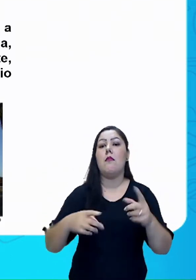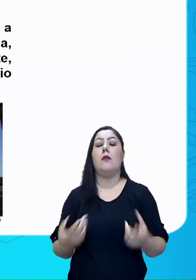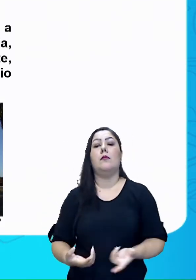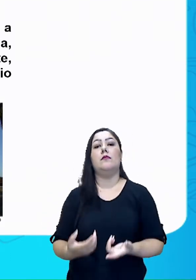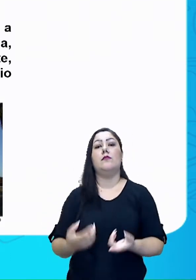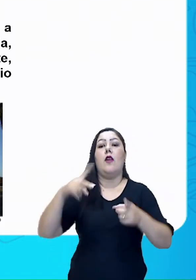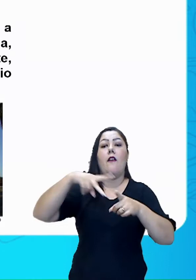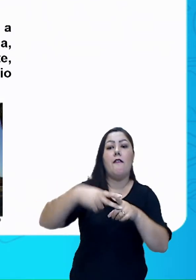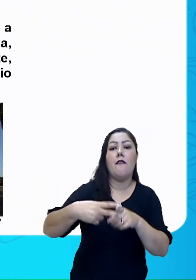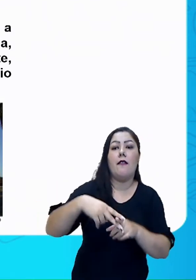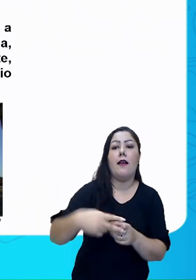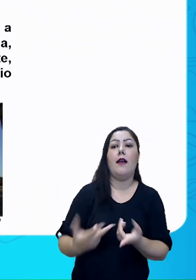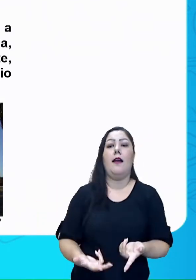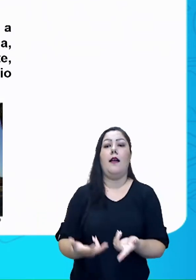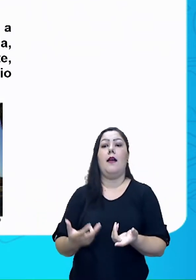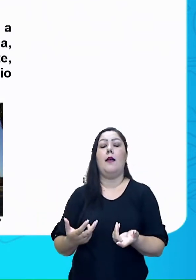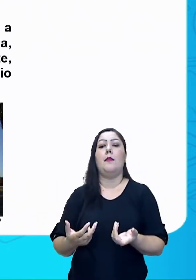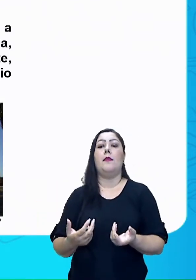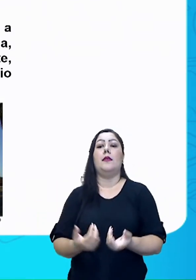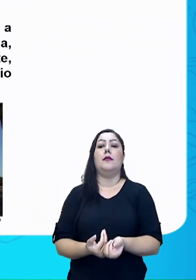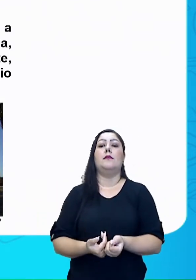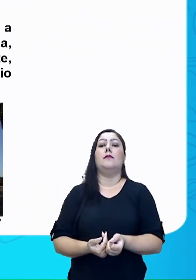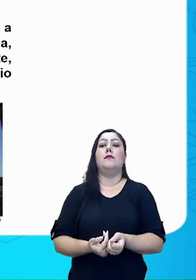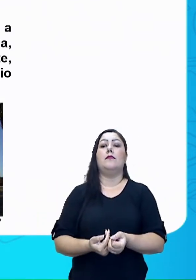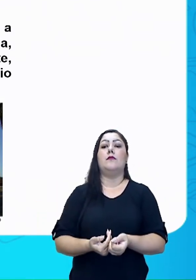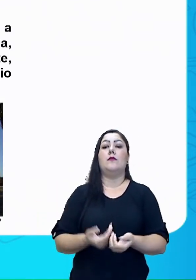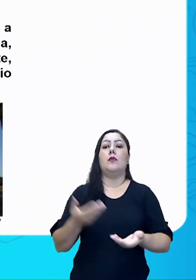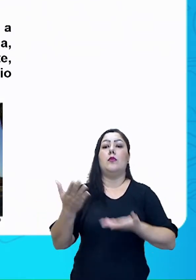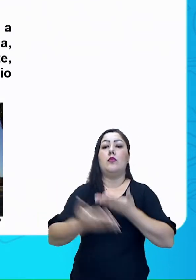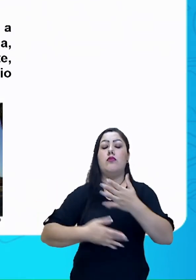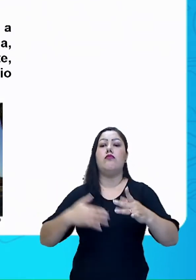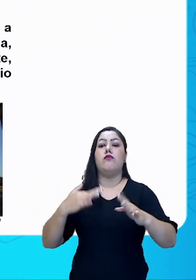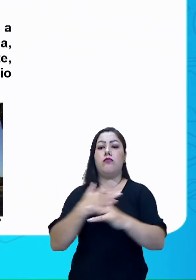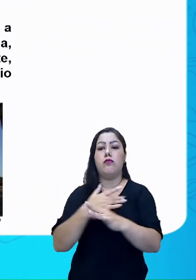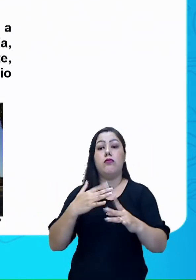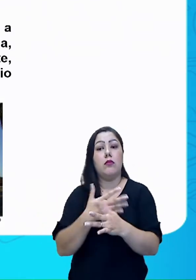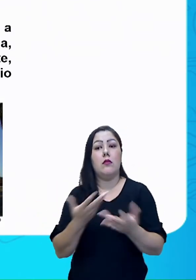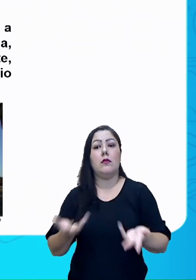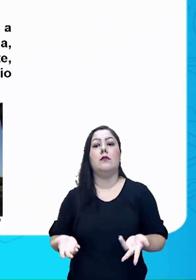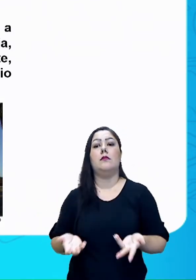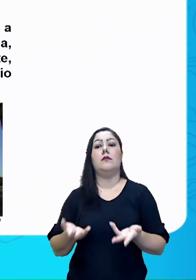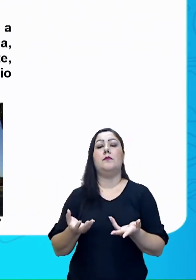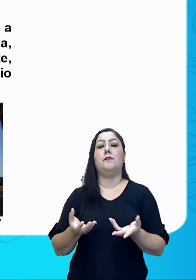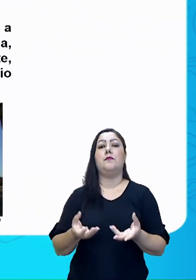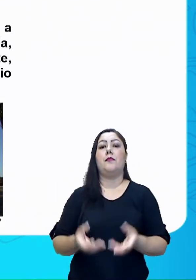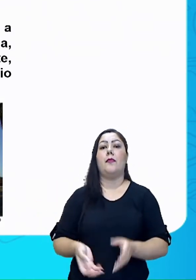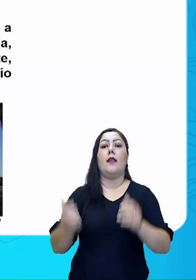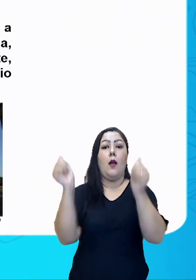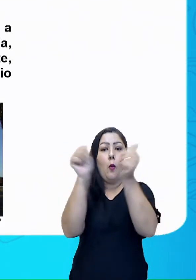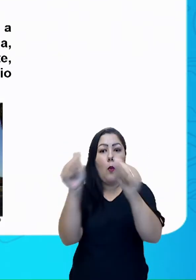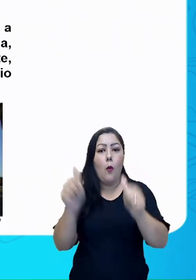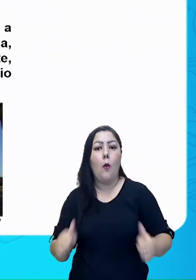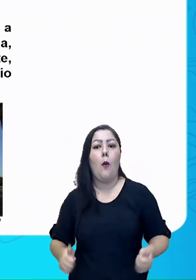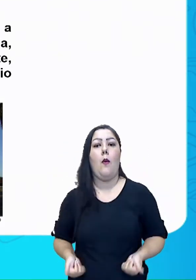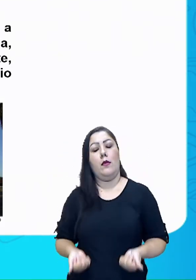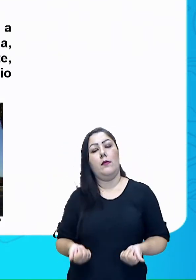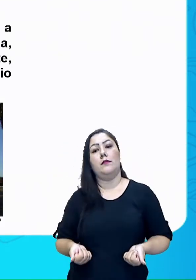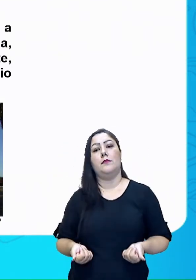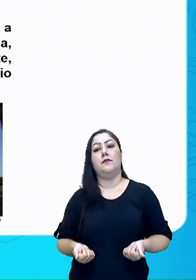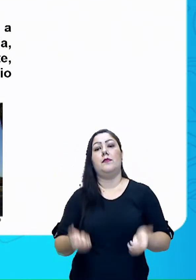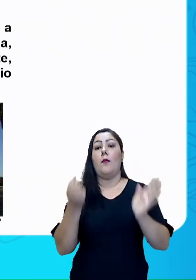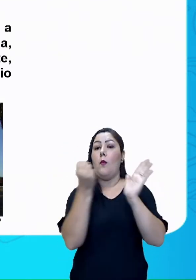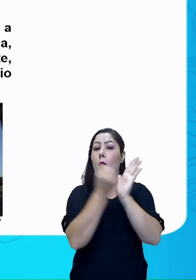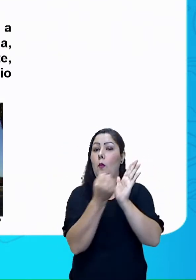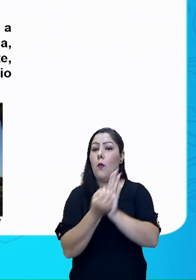de arte, documentos. Na imagem, nós temos a açucareira como patrimônio histórico de